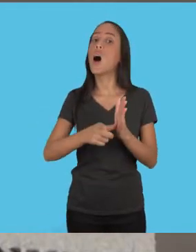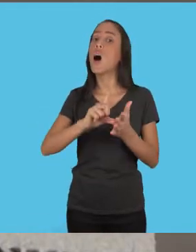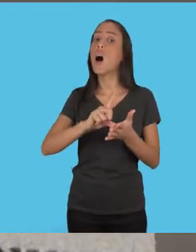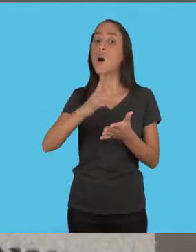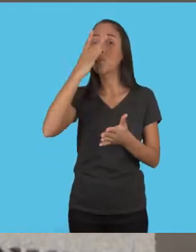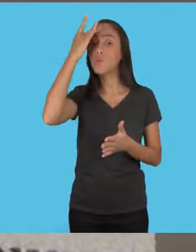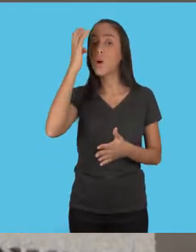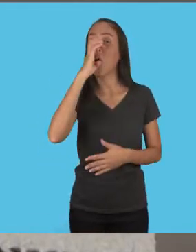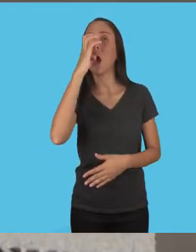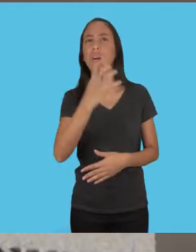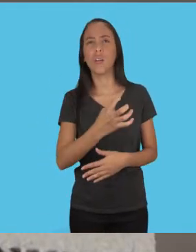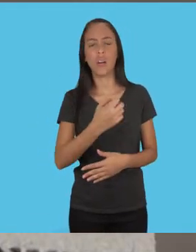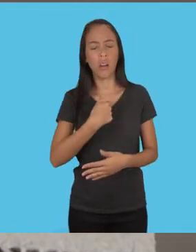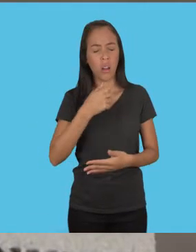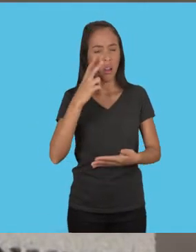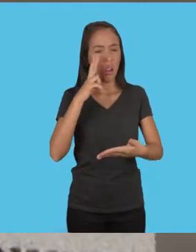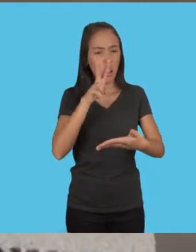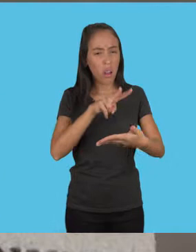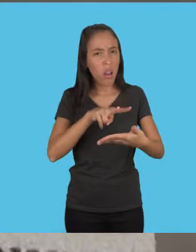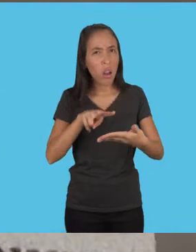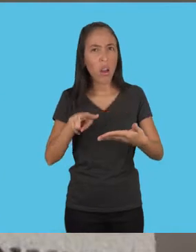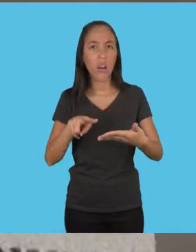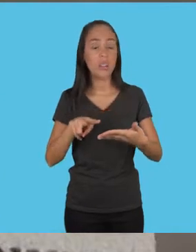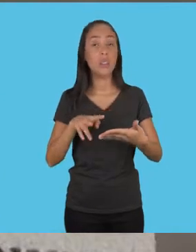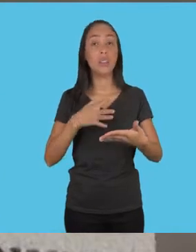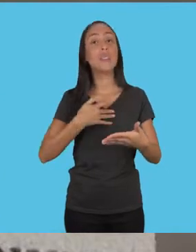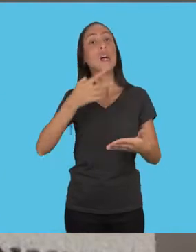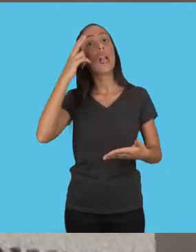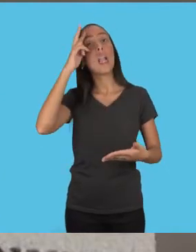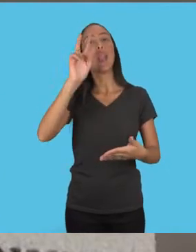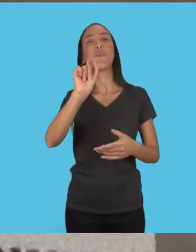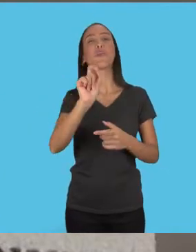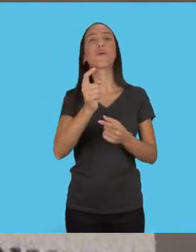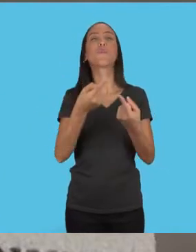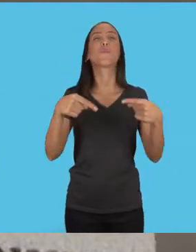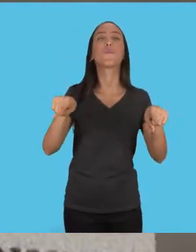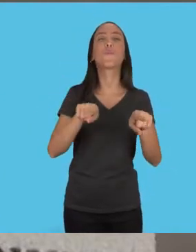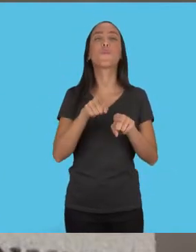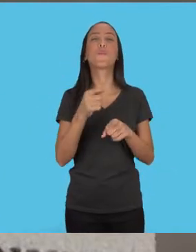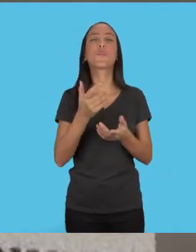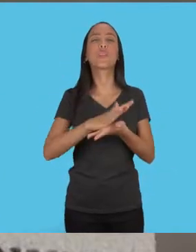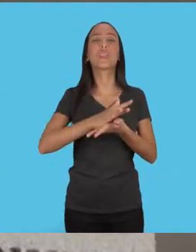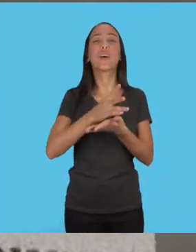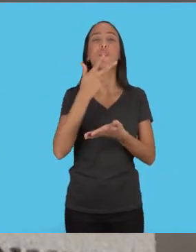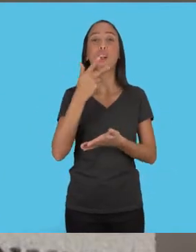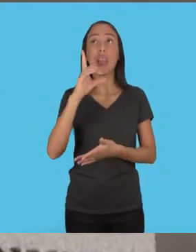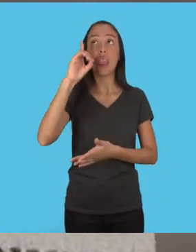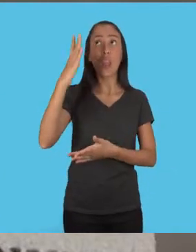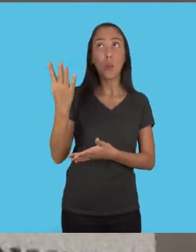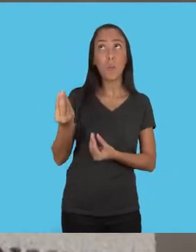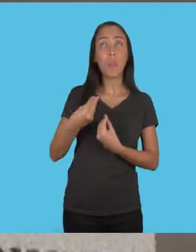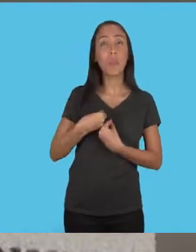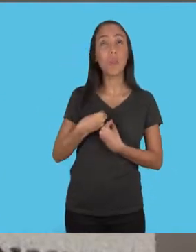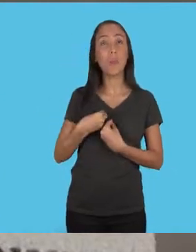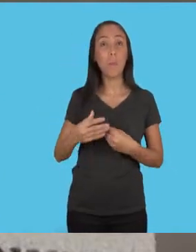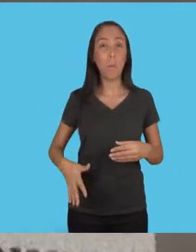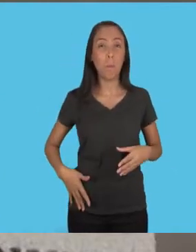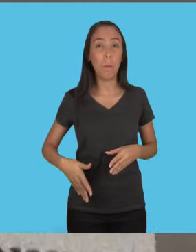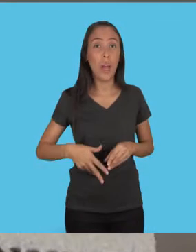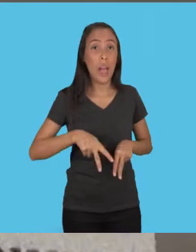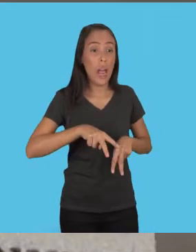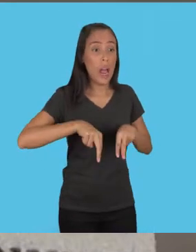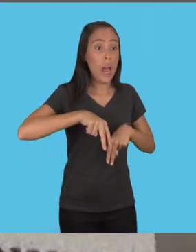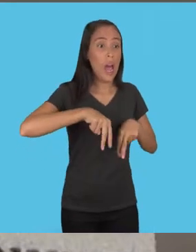vi isso, né, isso me lembra até uma canção, um samba que diz assim: Deus me deu perna comprida e